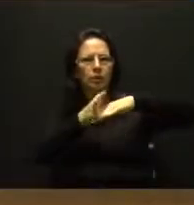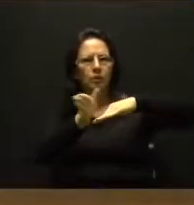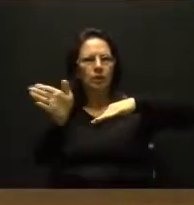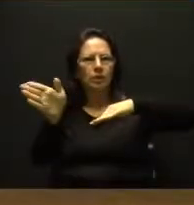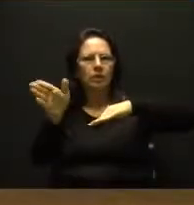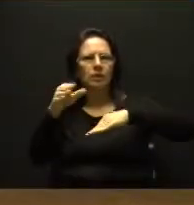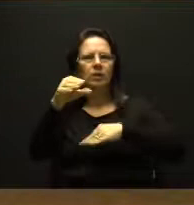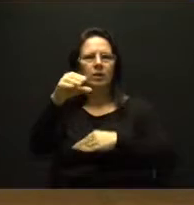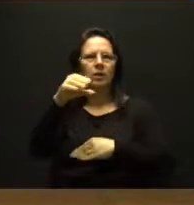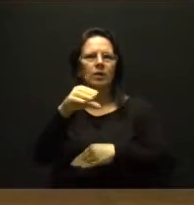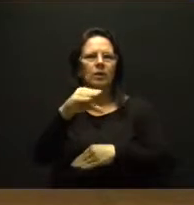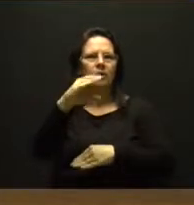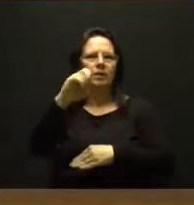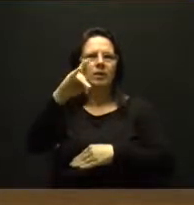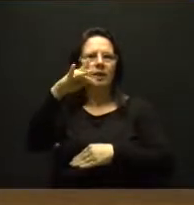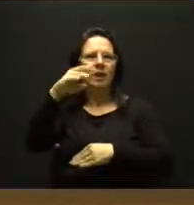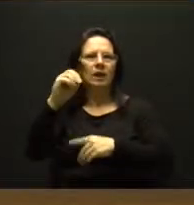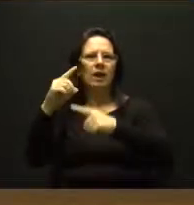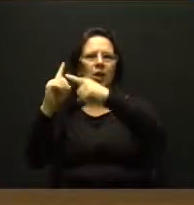cemitério municipal